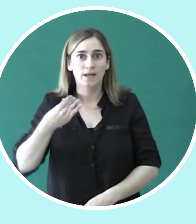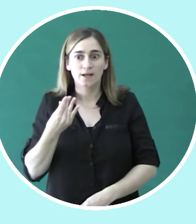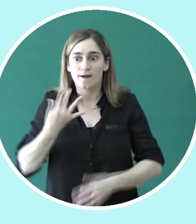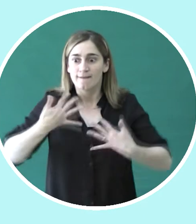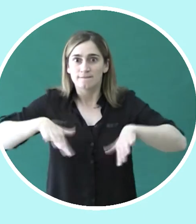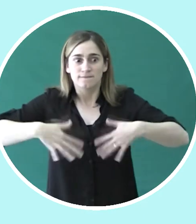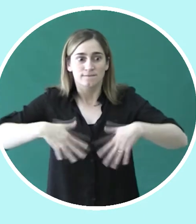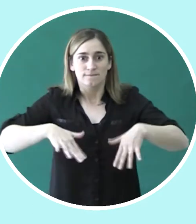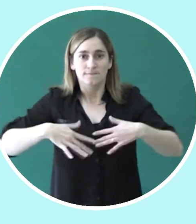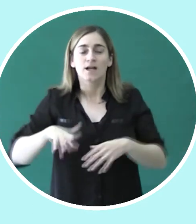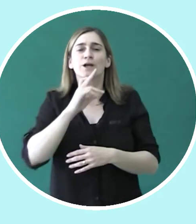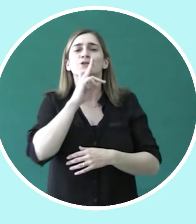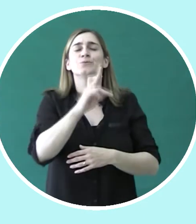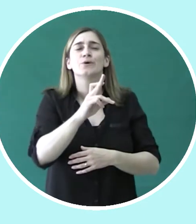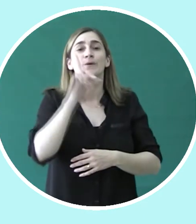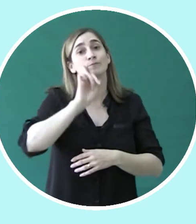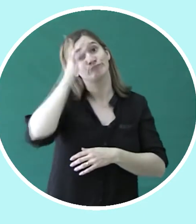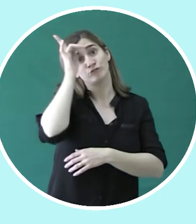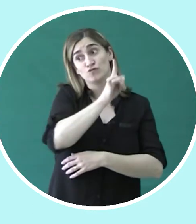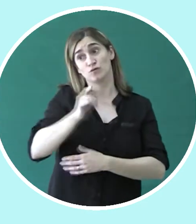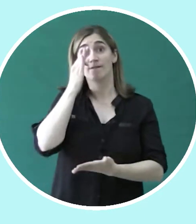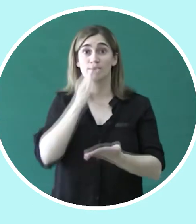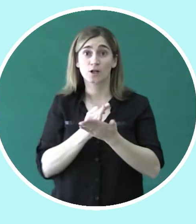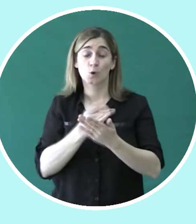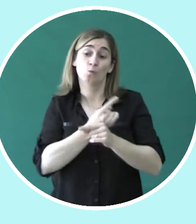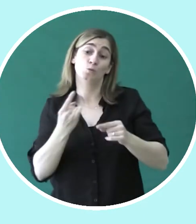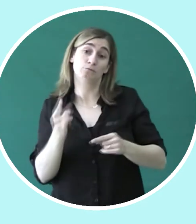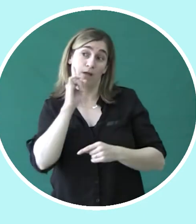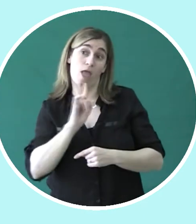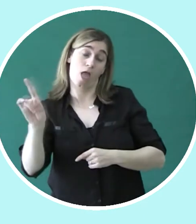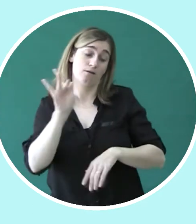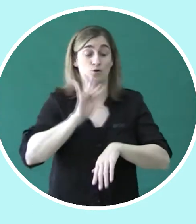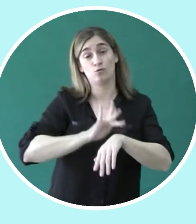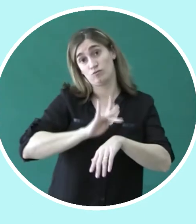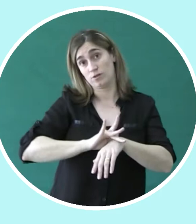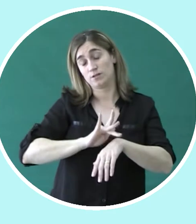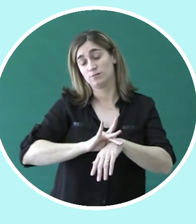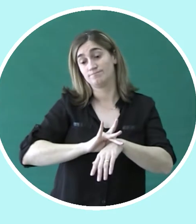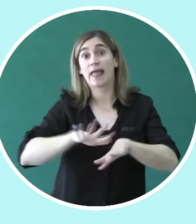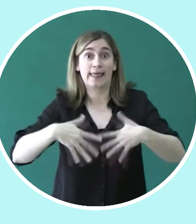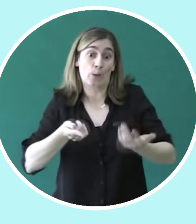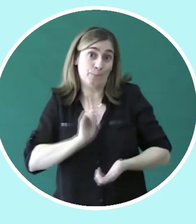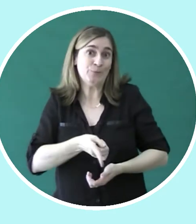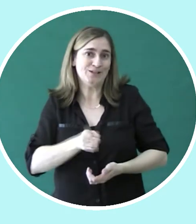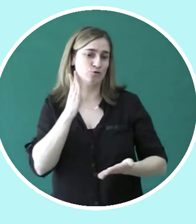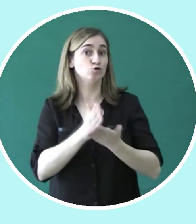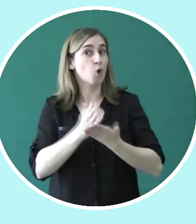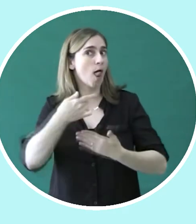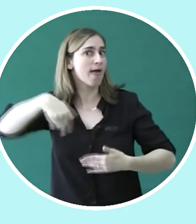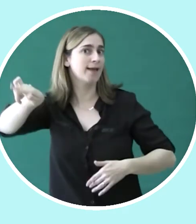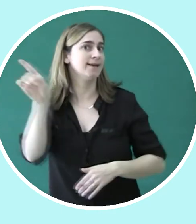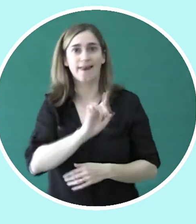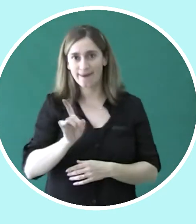O menino, aflito, respondeu que a professora faltou, porque estava doente e que por isso não fora à